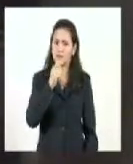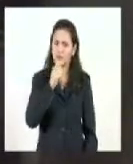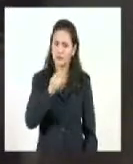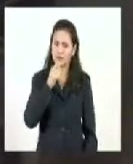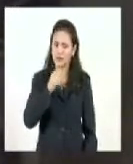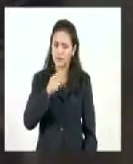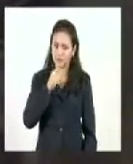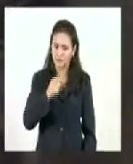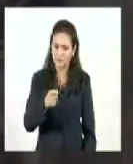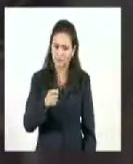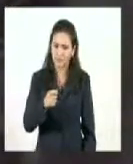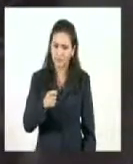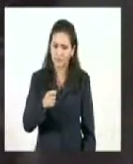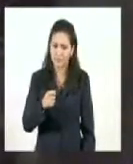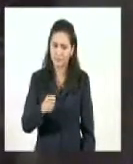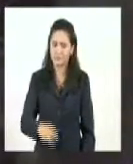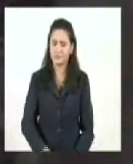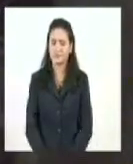ela